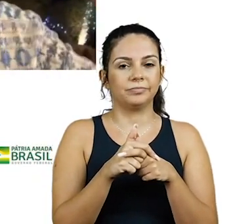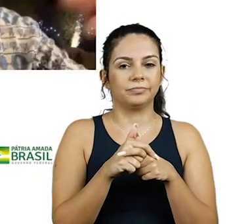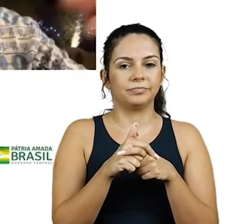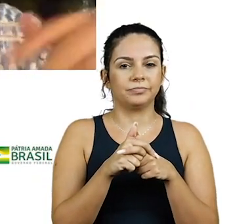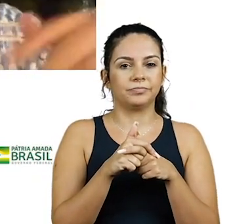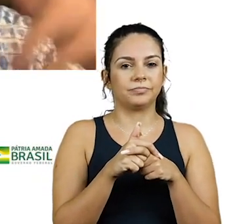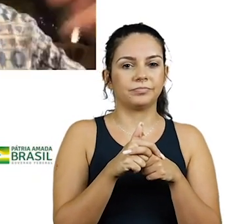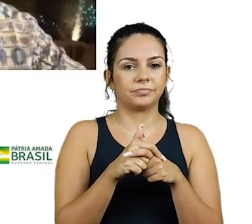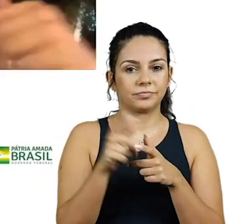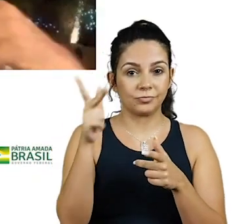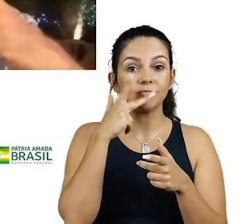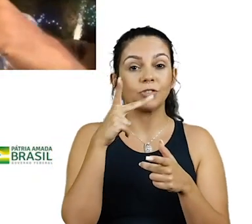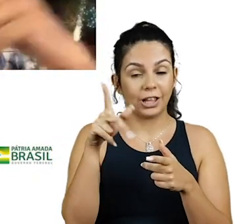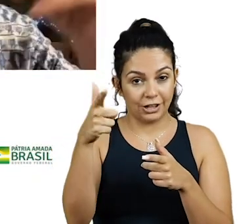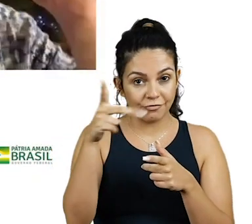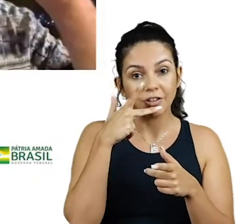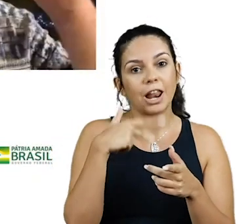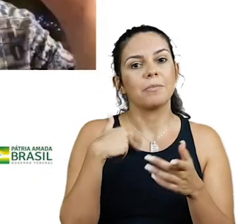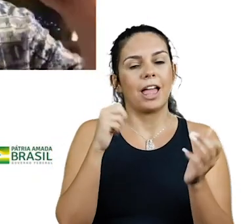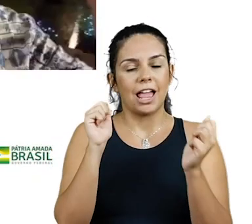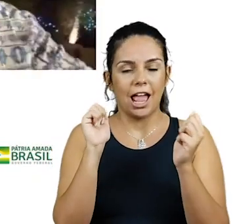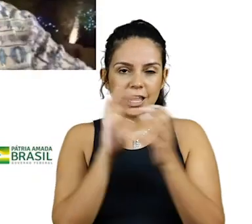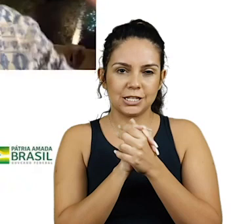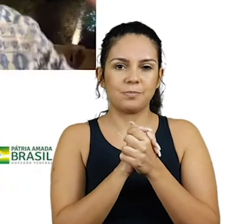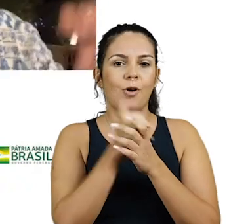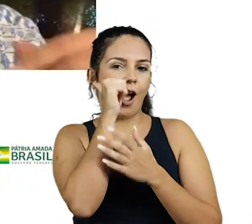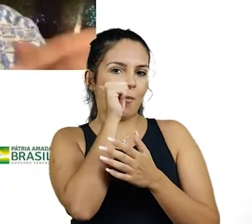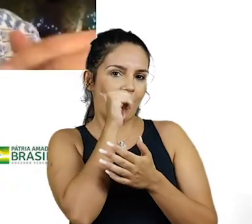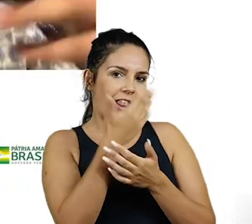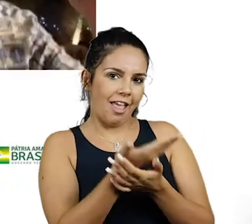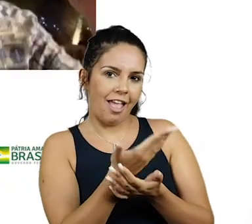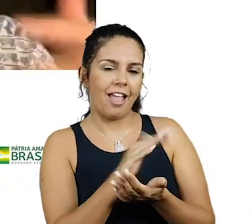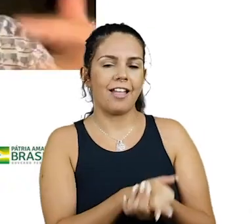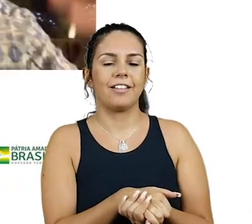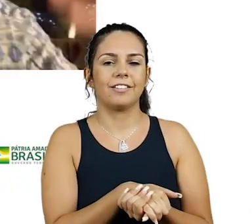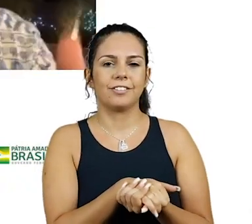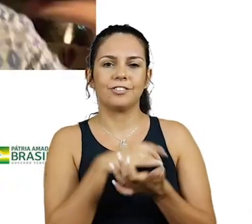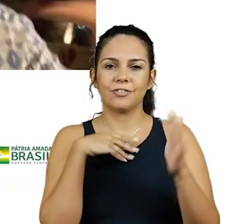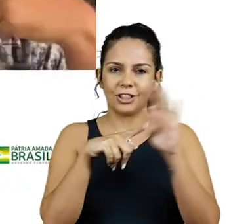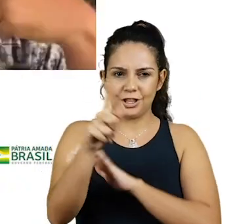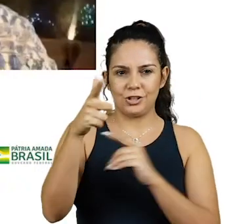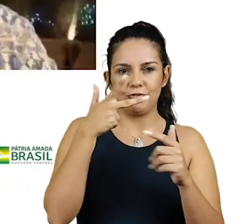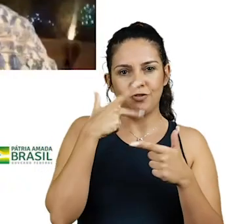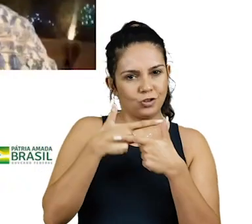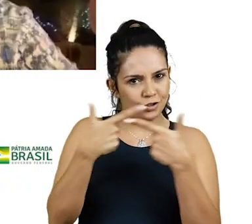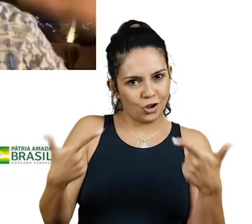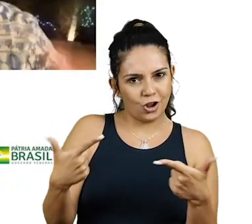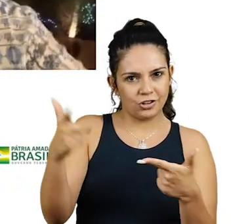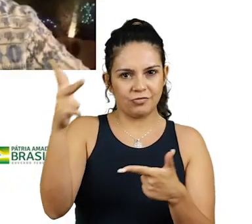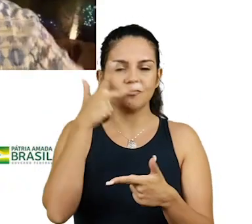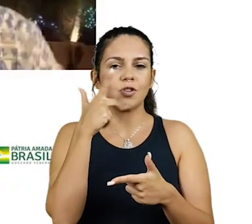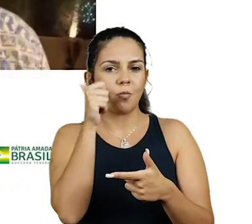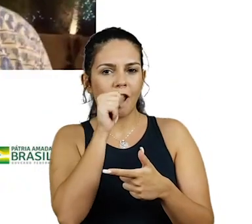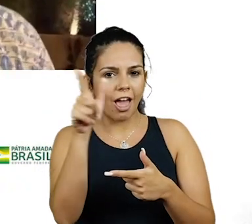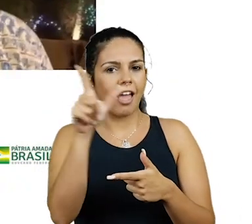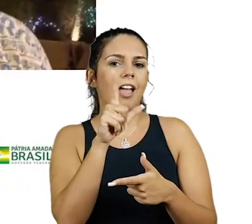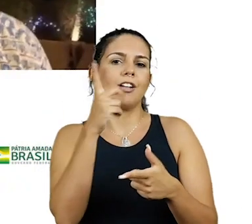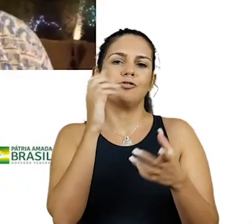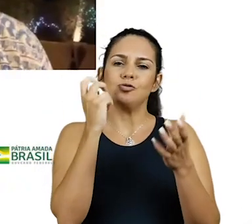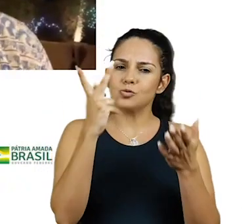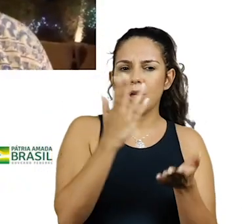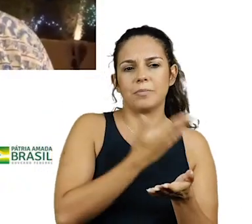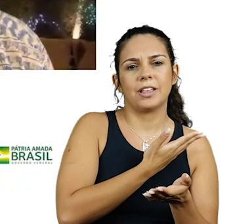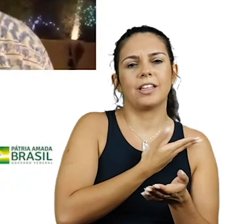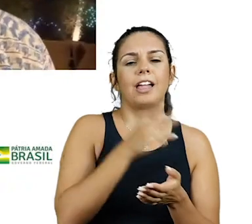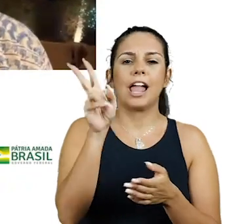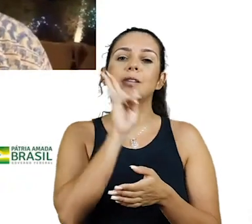parceira é a Cláudia, que é a minha mulher, enfim, é uma grande mulher. Pô, você tem sorte, o outro diz, você tem sorte que a sua mulher é uma grande parceira. Ele